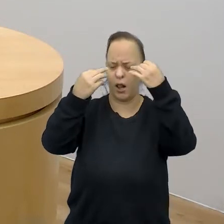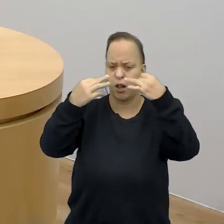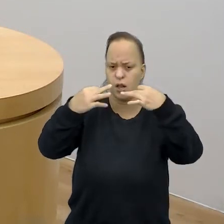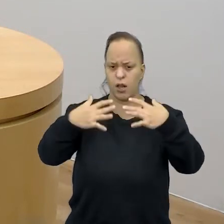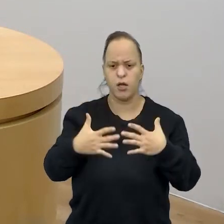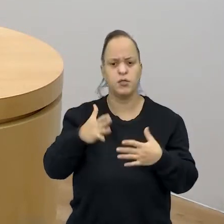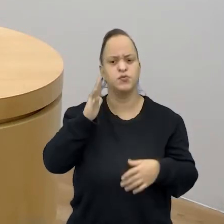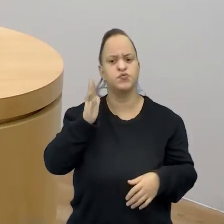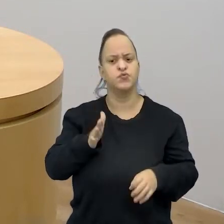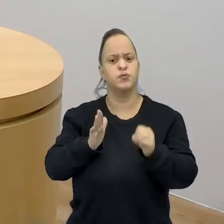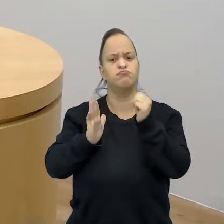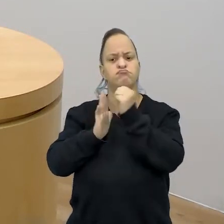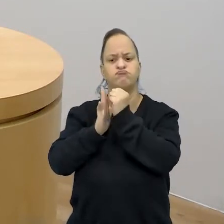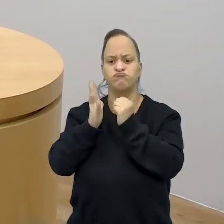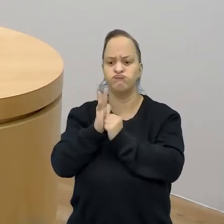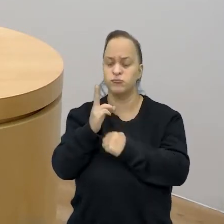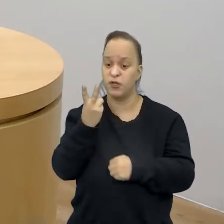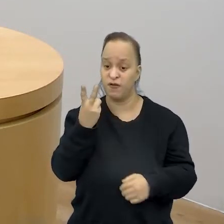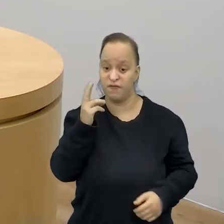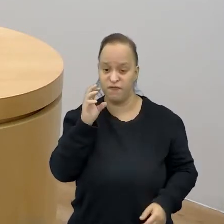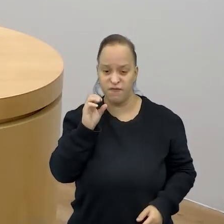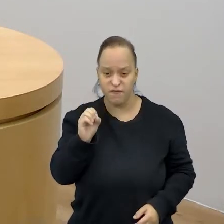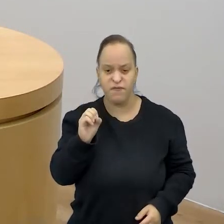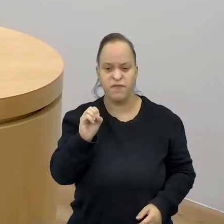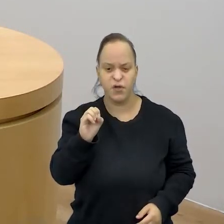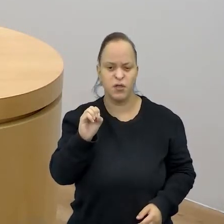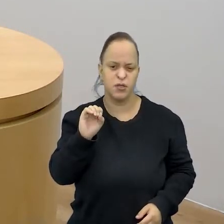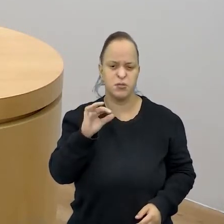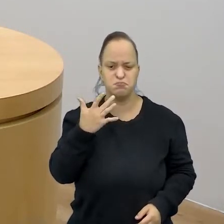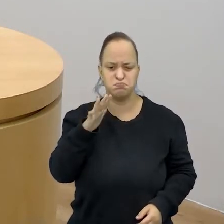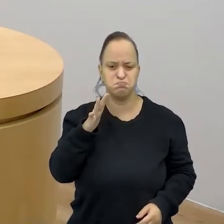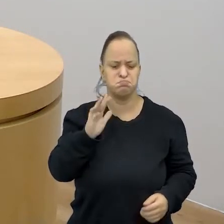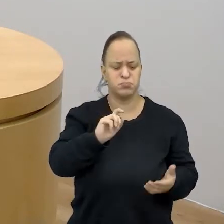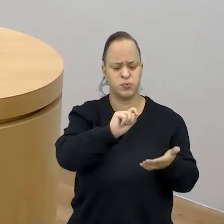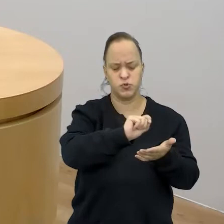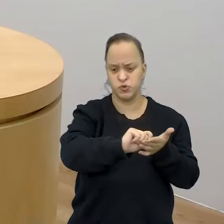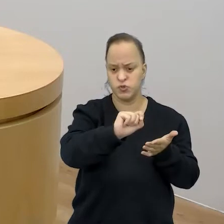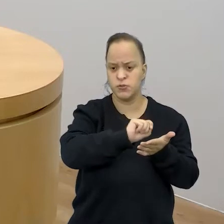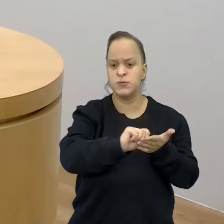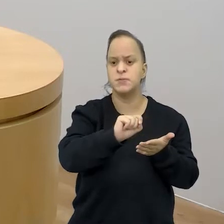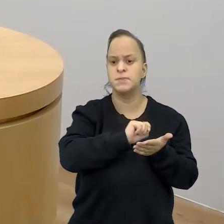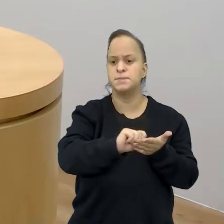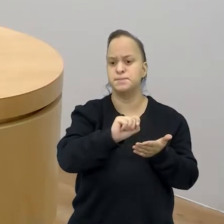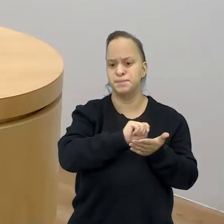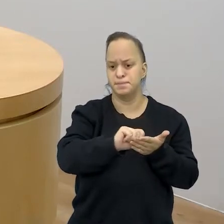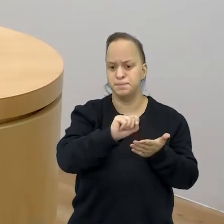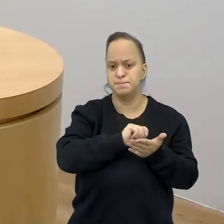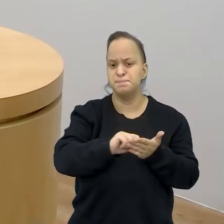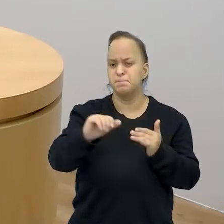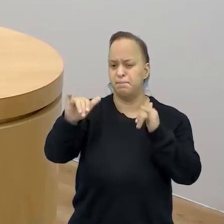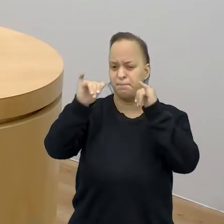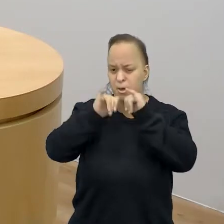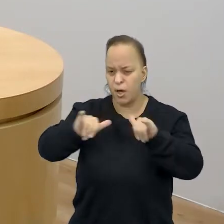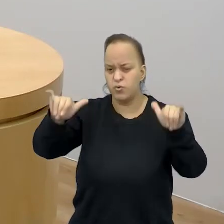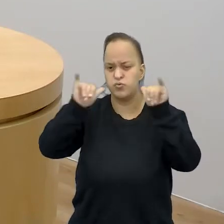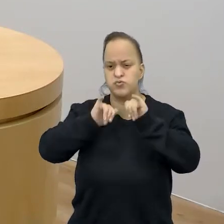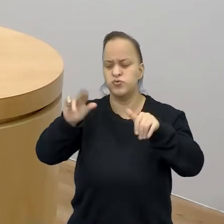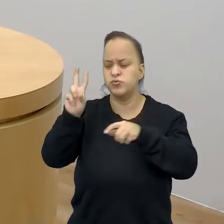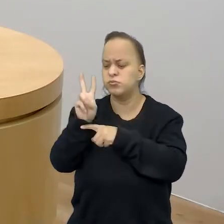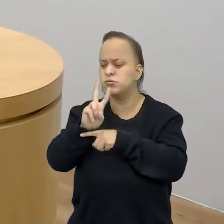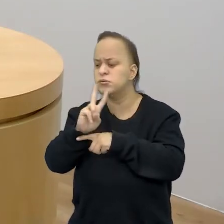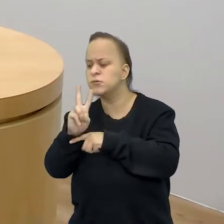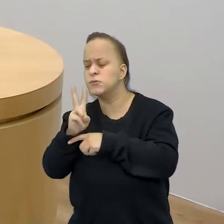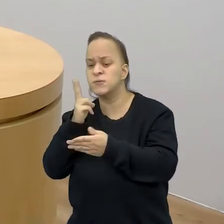né, quando ele está produzindo essa obra, na metade do século XX, ele já denunciava que essa vigilância constante e